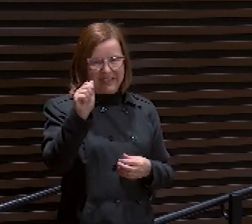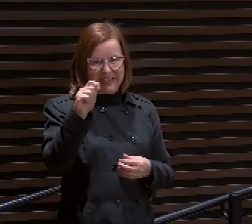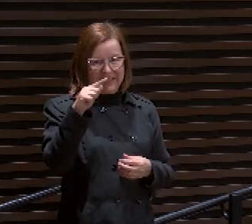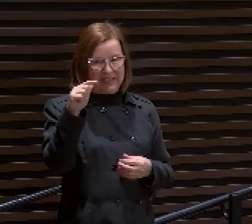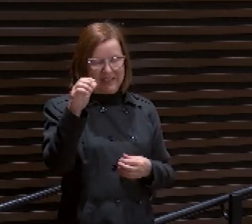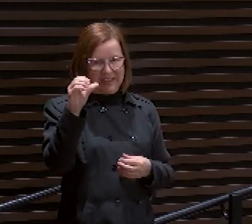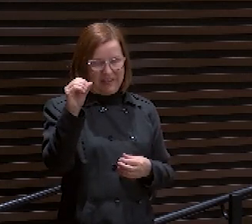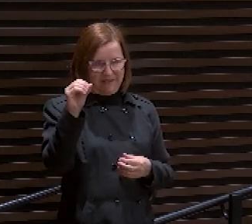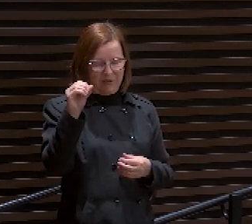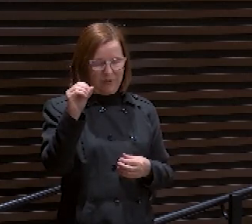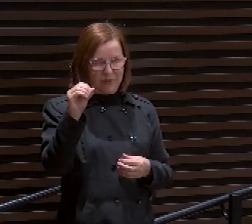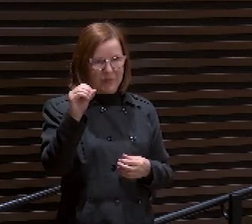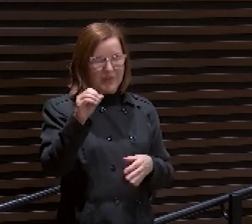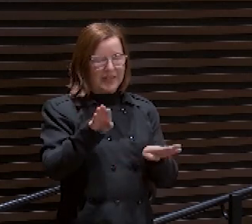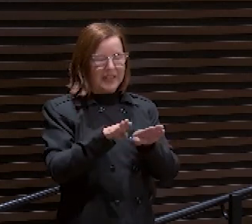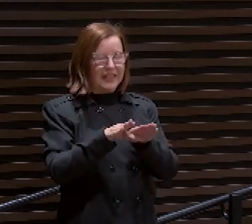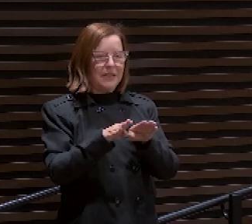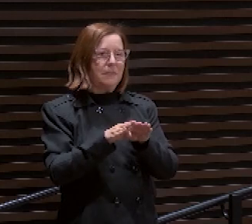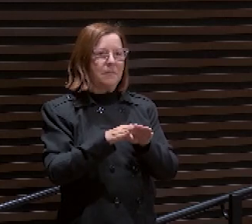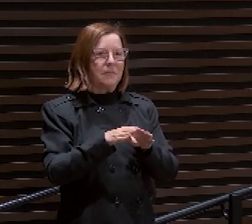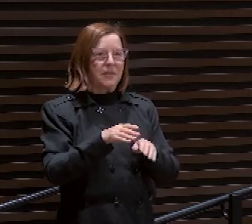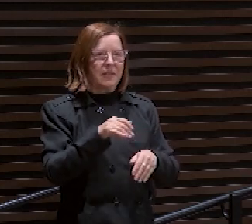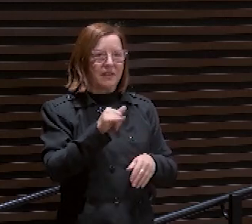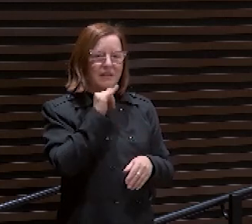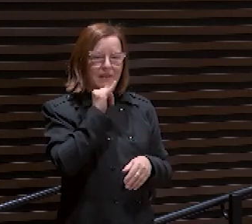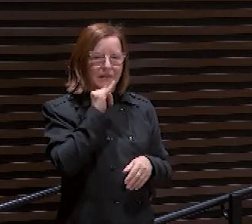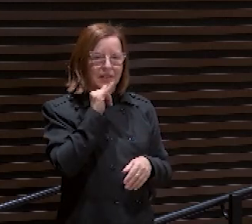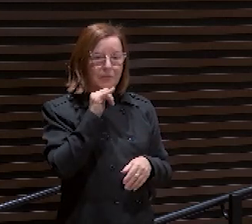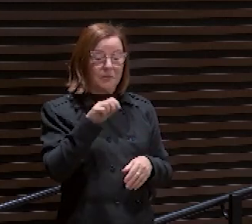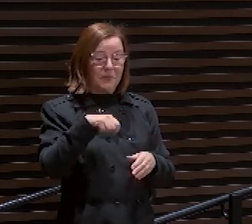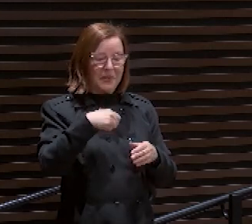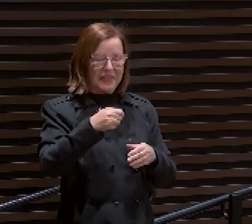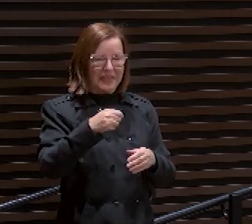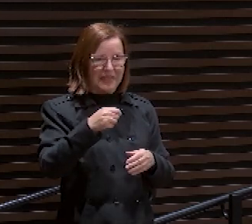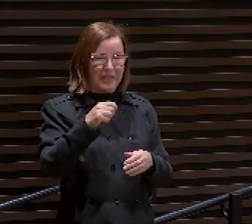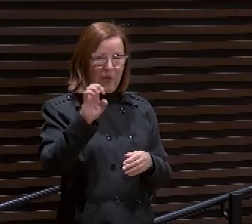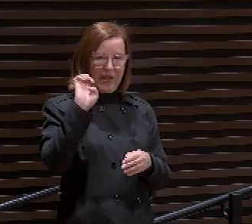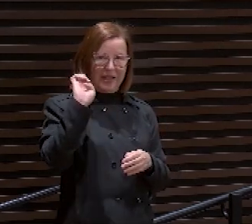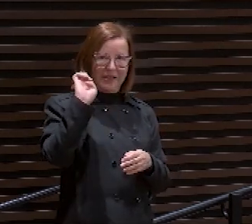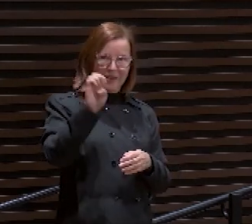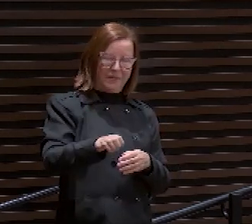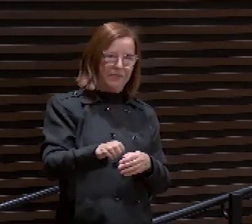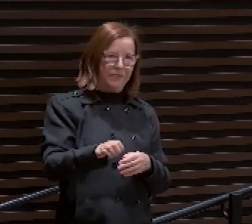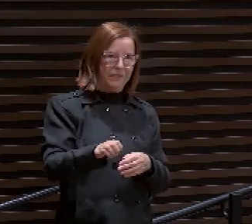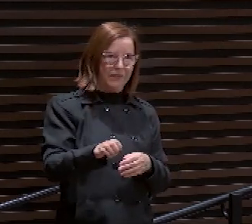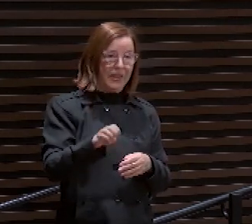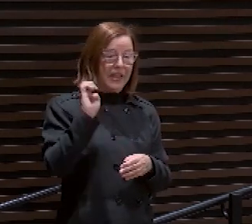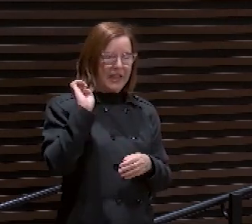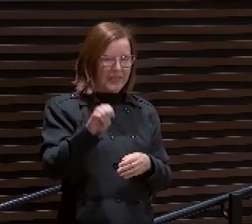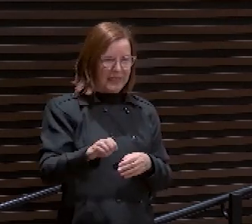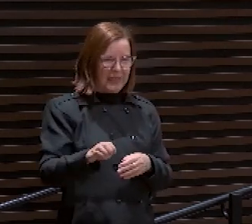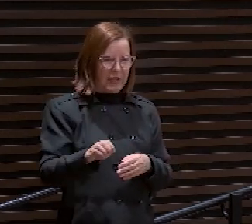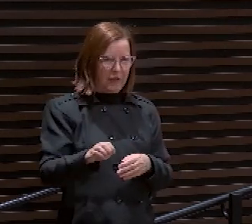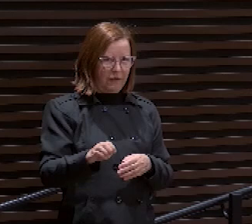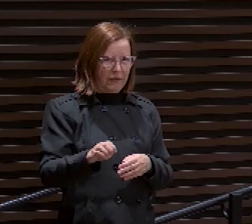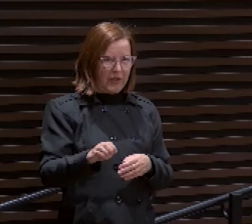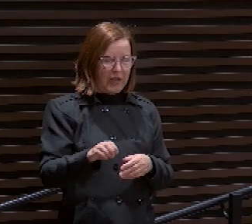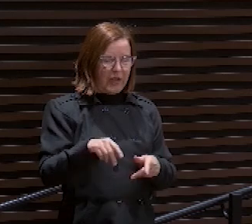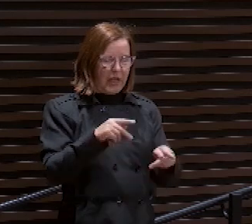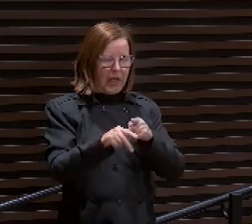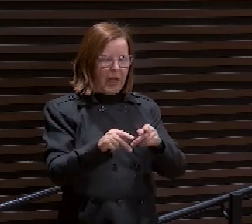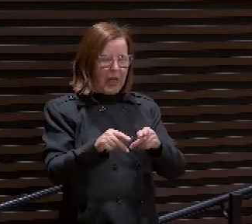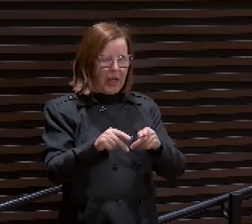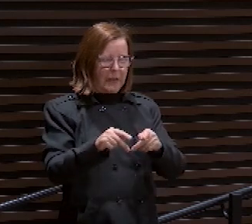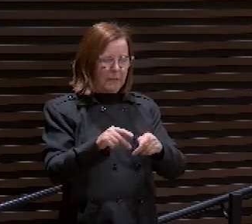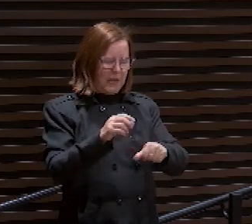Estevão, ele estava sendo injustamente apedrejado até a morte. A gente tem noção disso? A gente não tem noção disso. Do